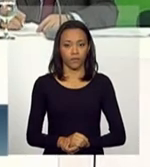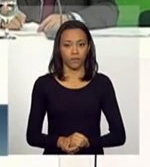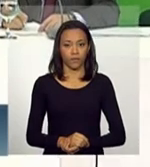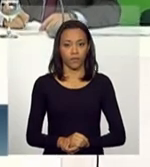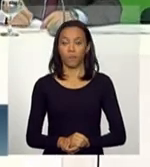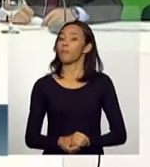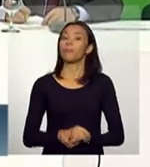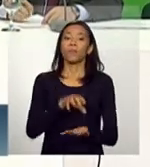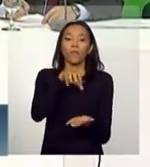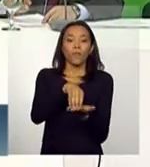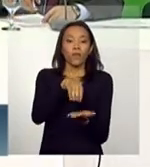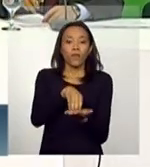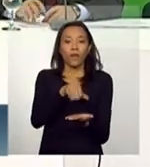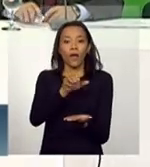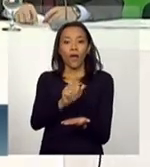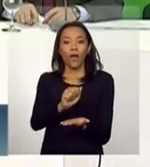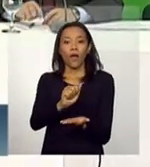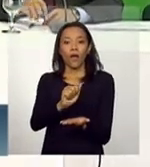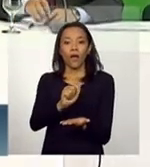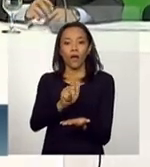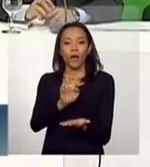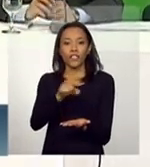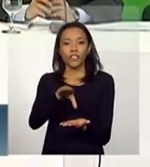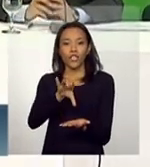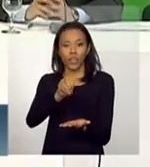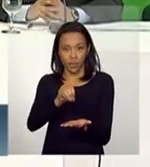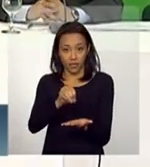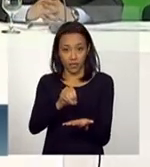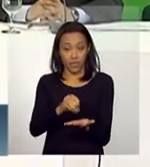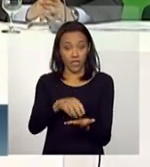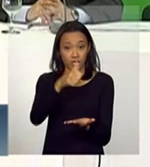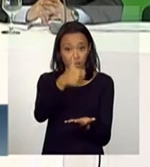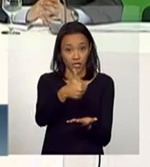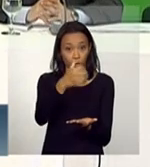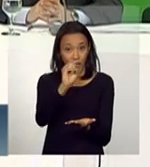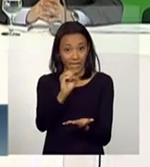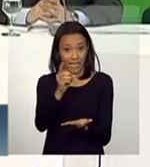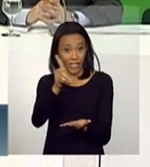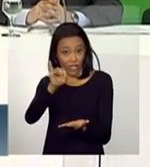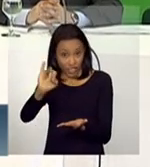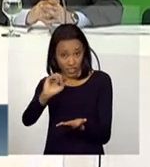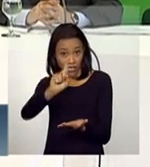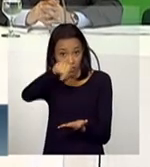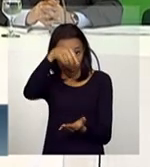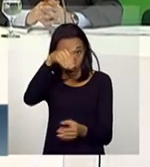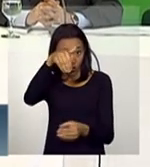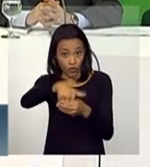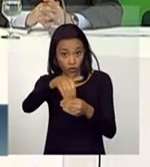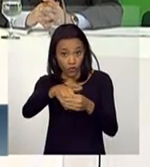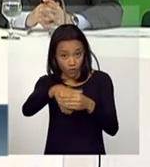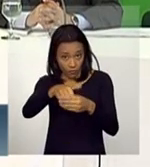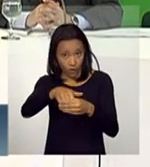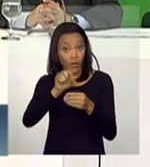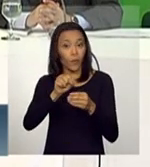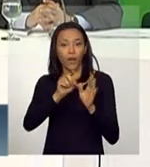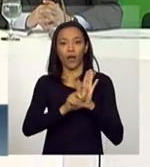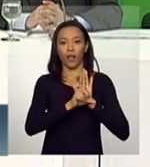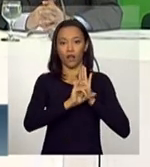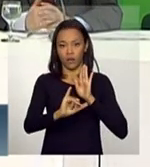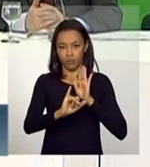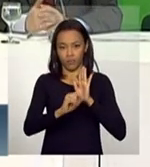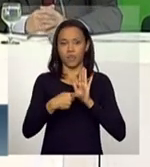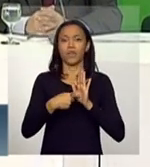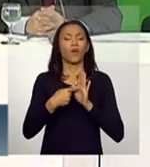A agência será criada até 180 dias depois de votada a lei e